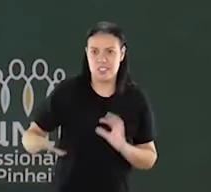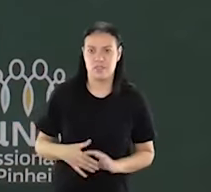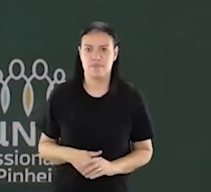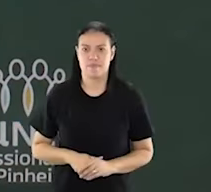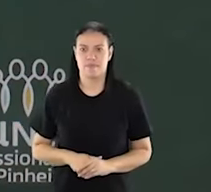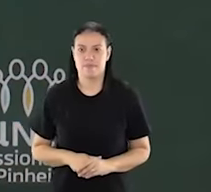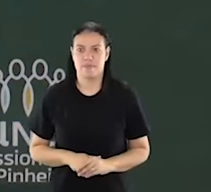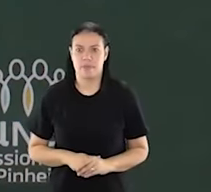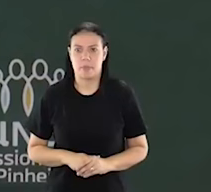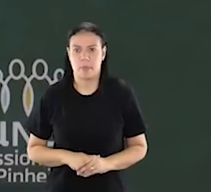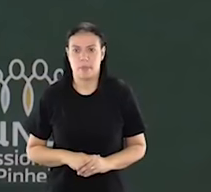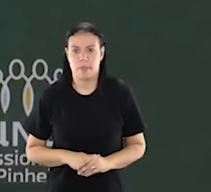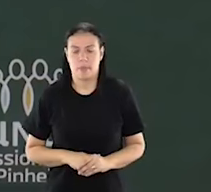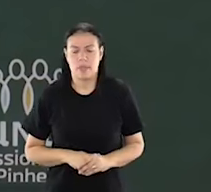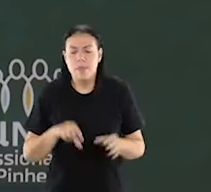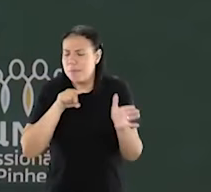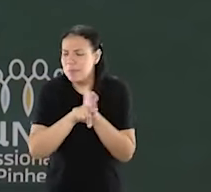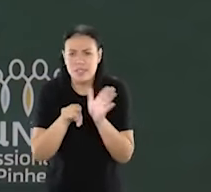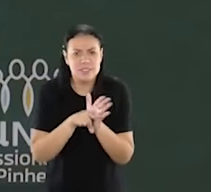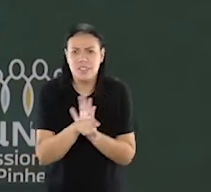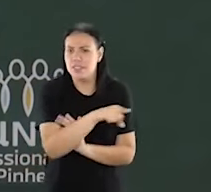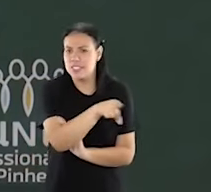Me permita perguntar isso.